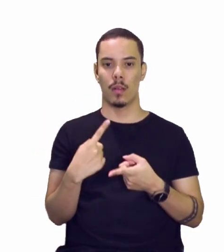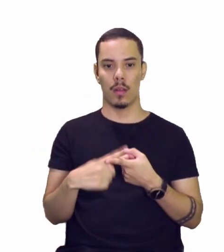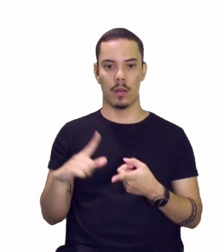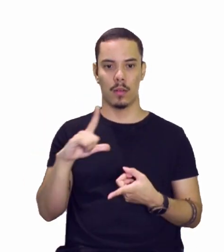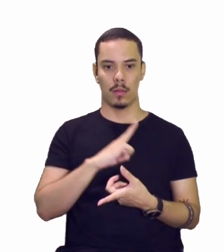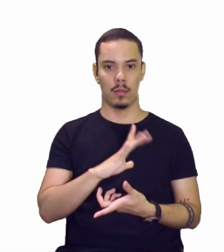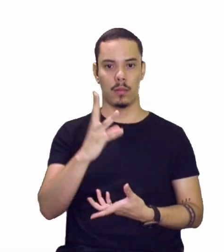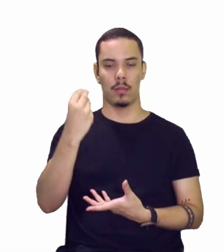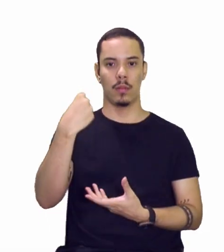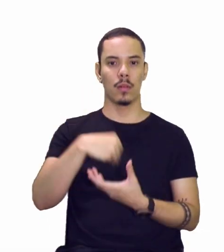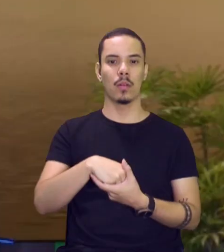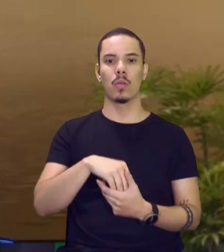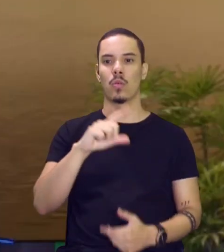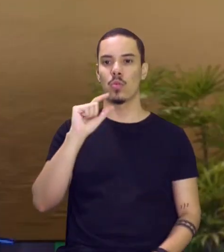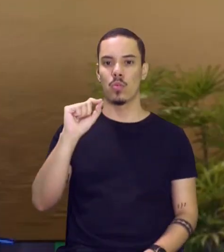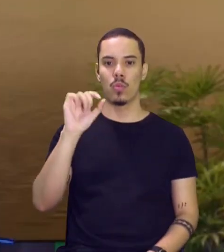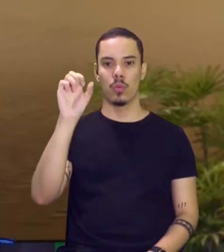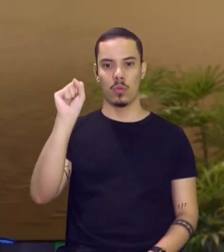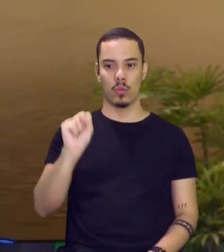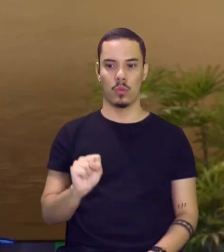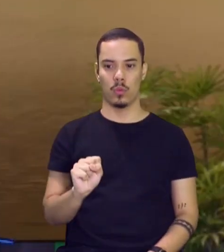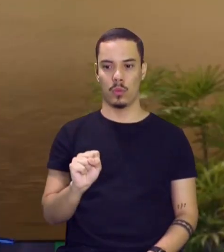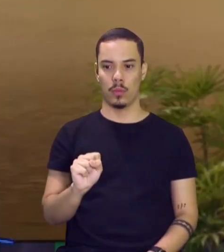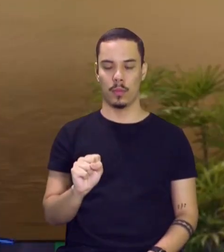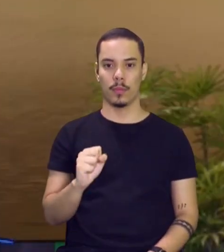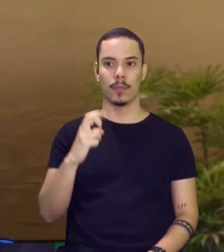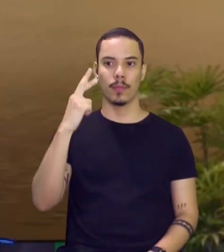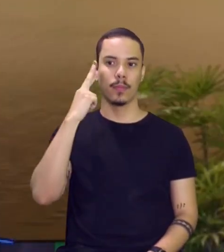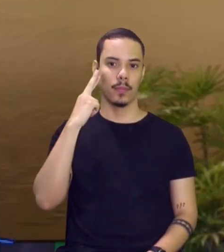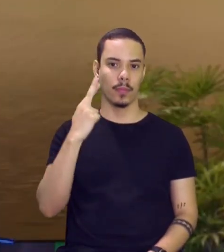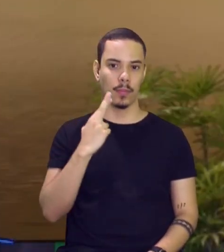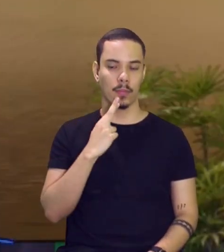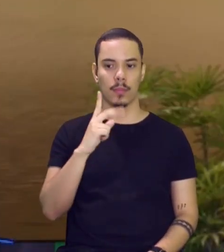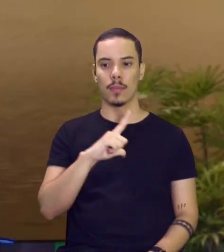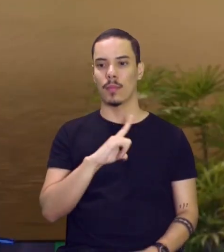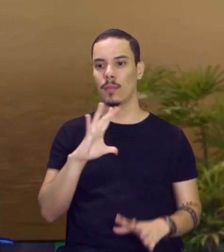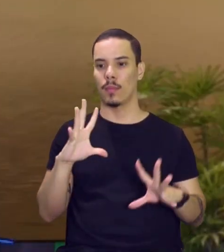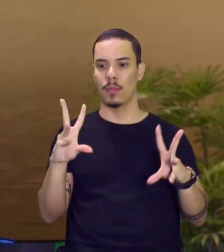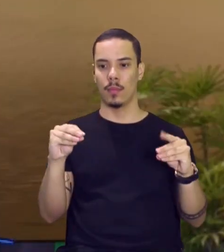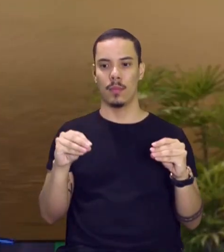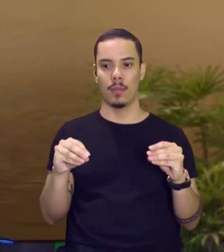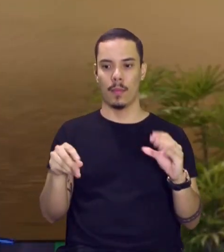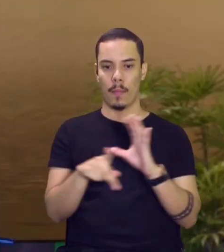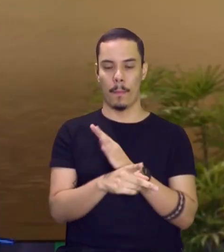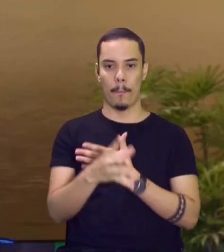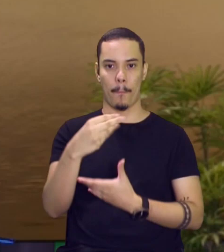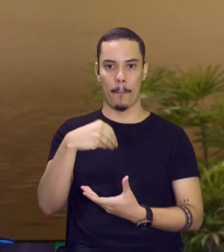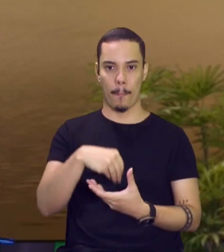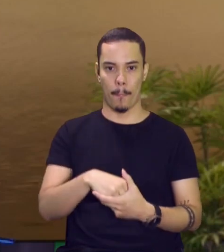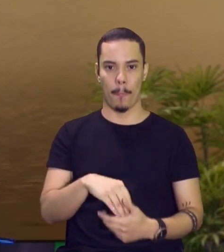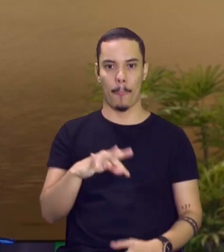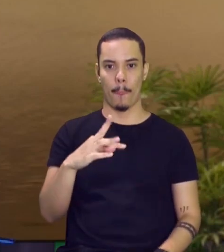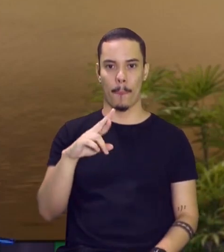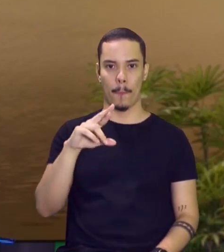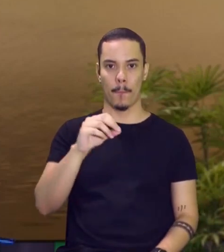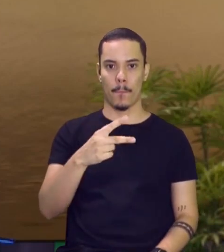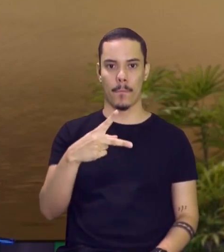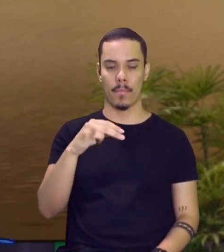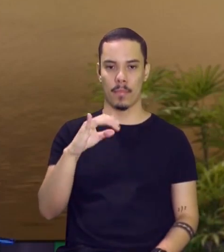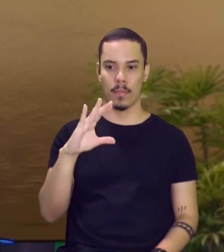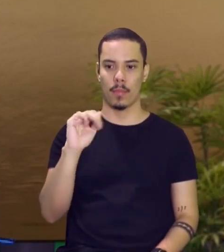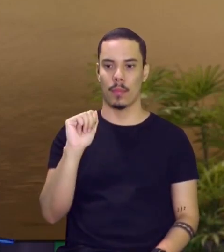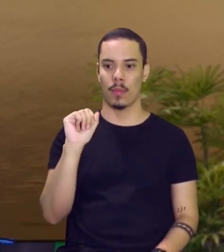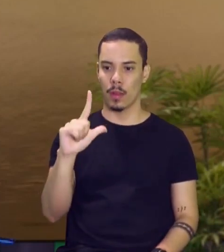é o hemisfério sul. Rondônia está totalmente na zona